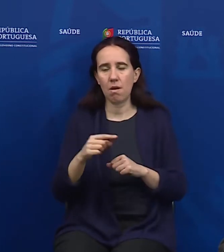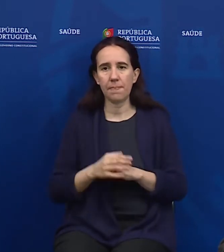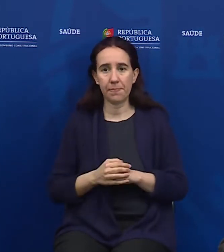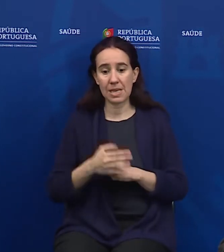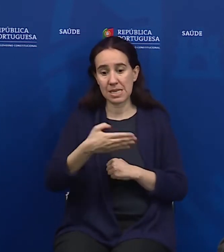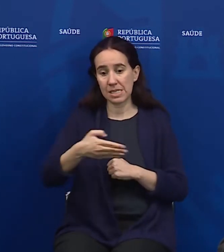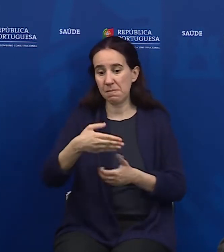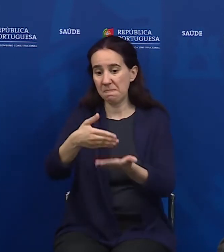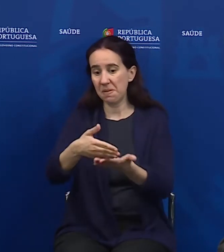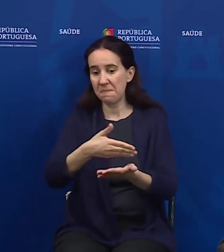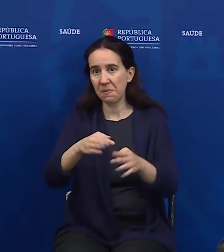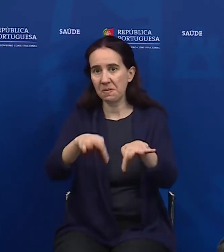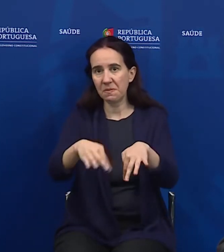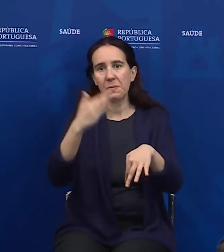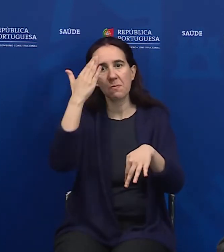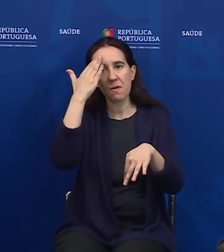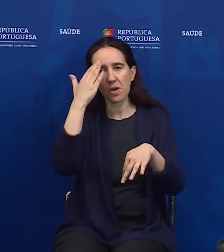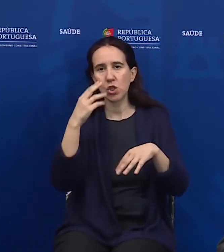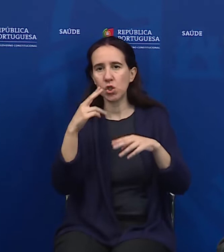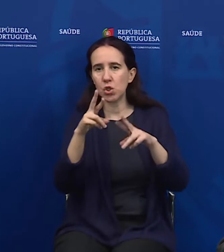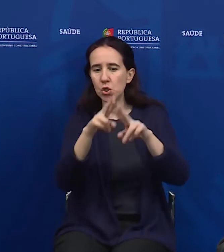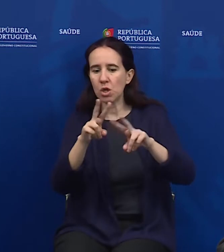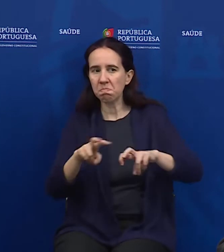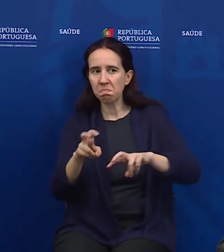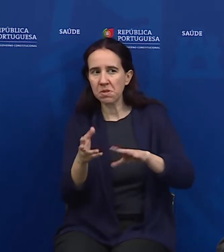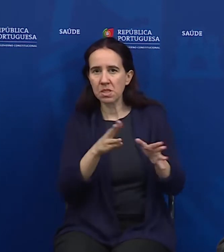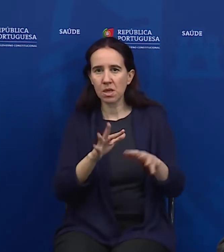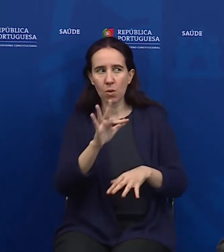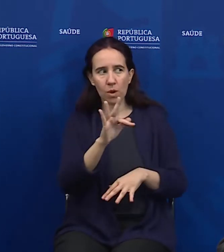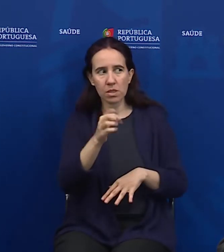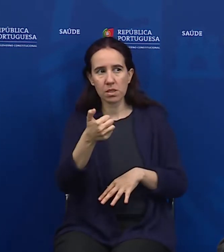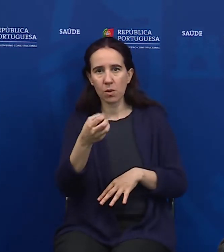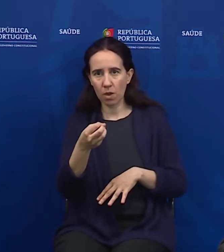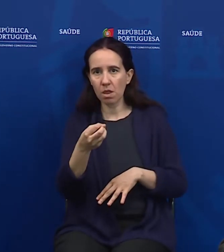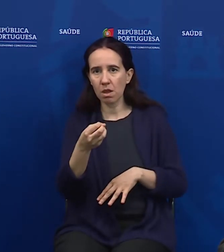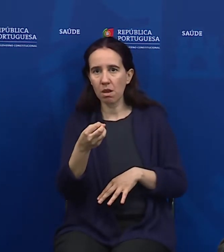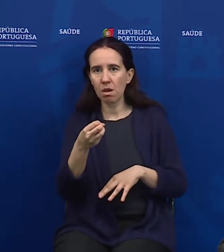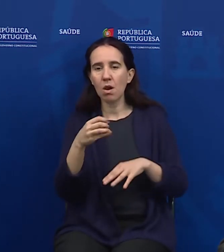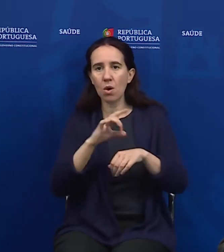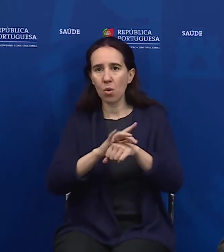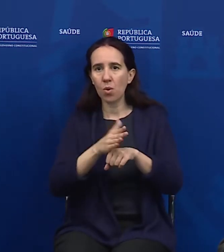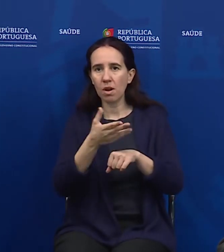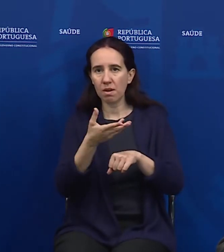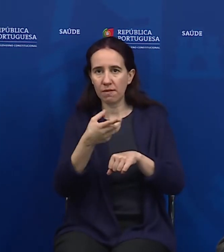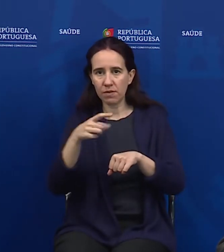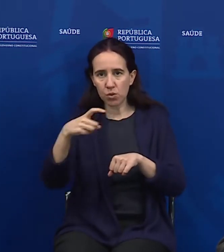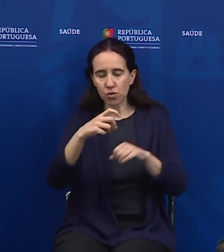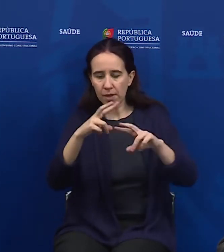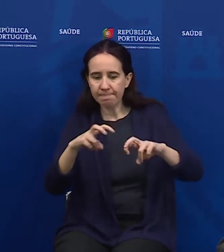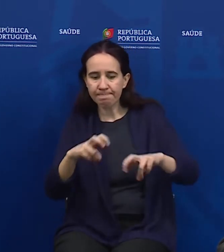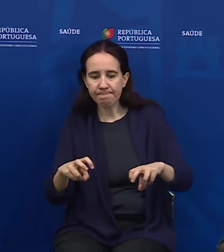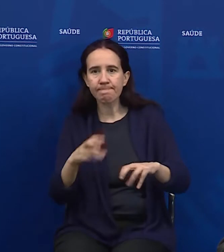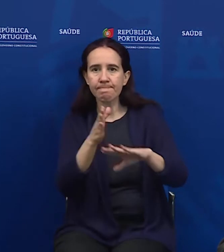final da semana prevê-se estarem já sequenciados cerca de 450 coronavírus e, por isso,